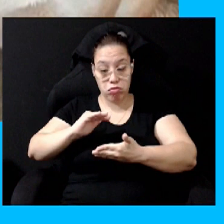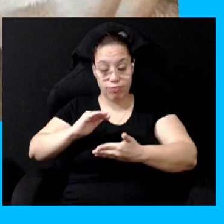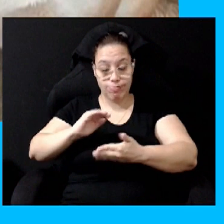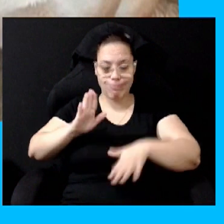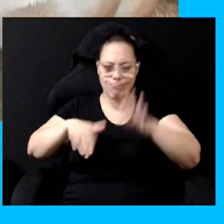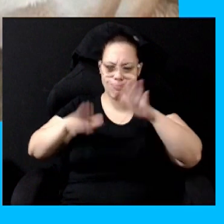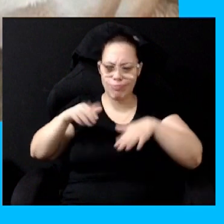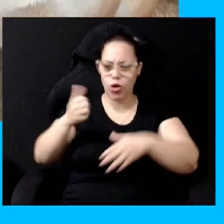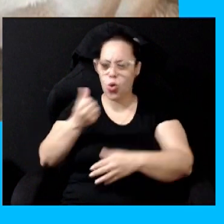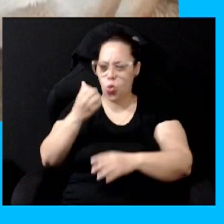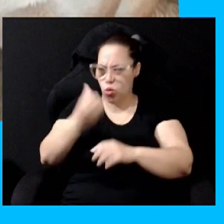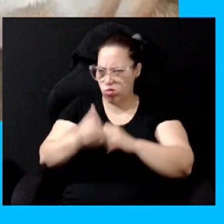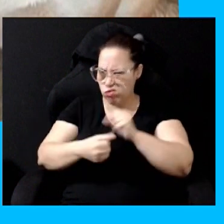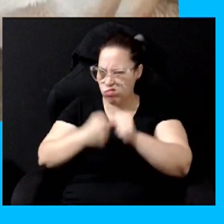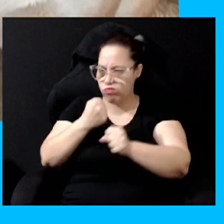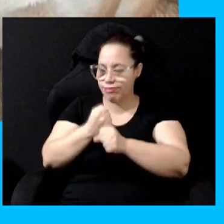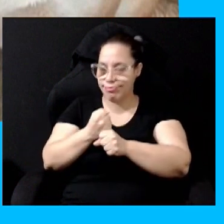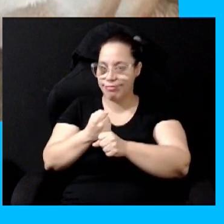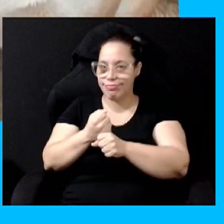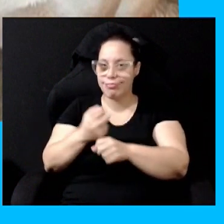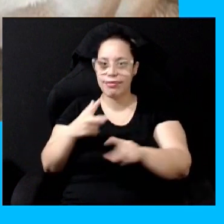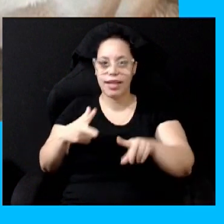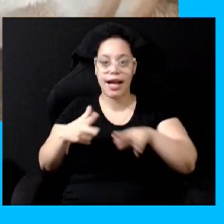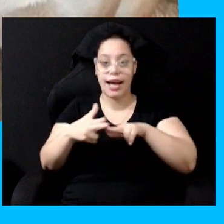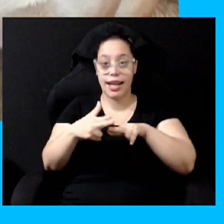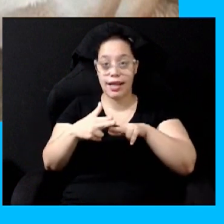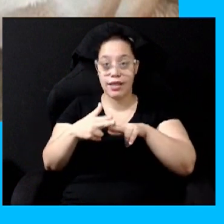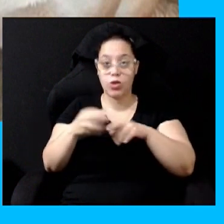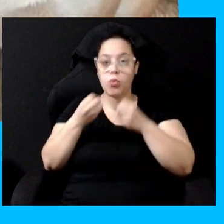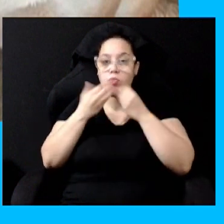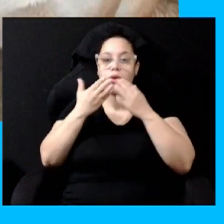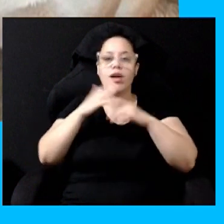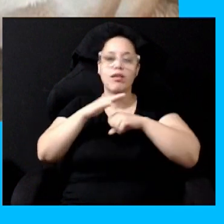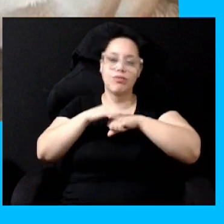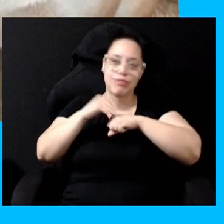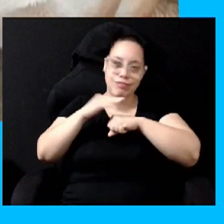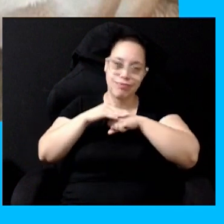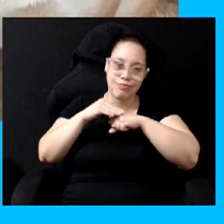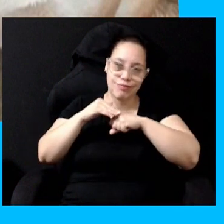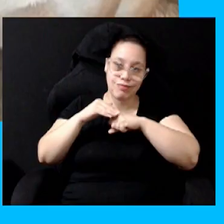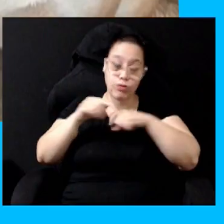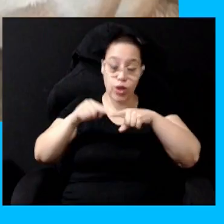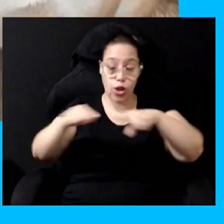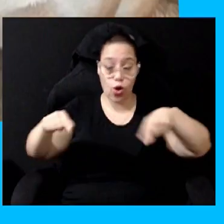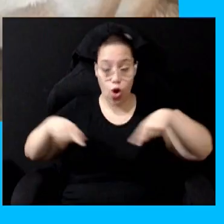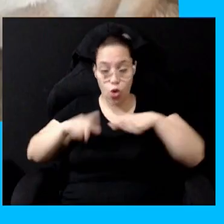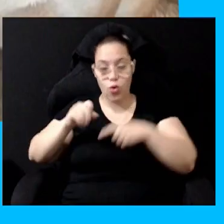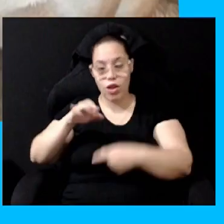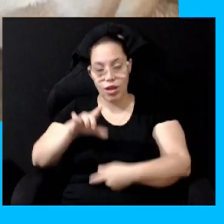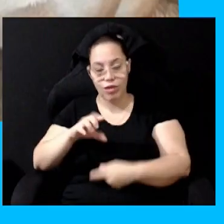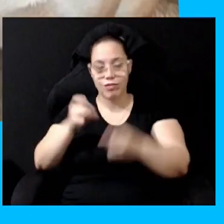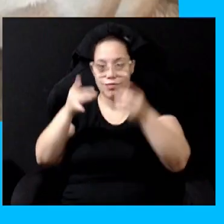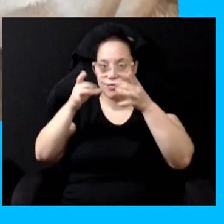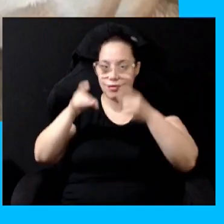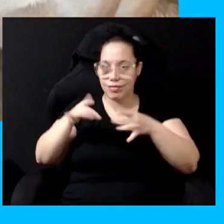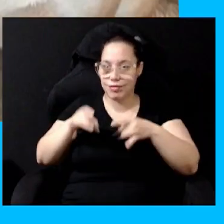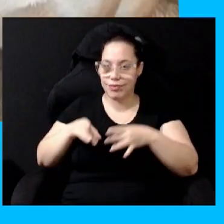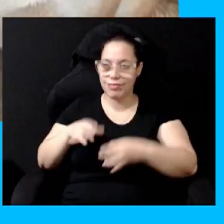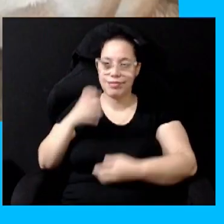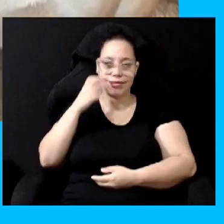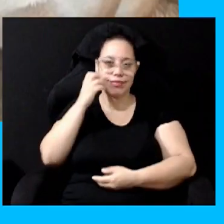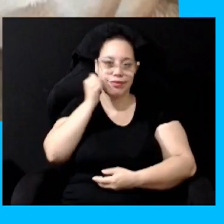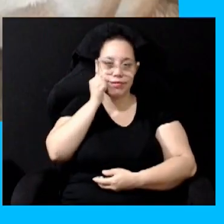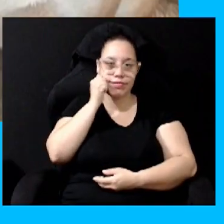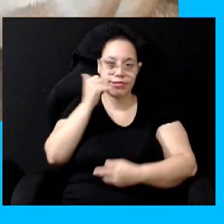ano. Ela já está castrada, é bem dócil e adora um quintal. Para mais detalhes sobre o bichinho, é só entrar